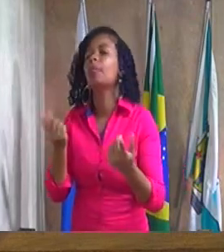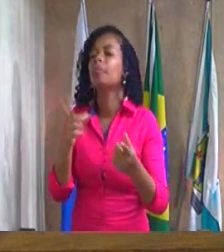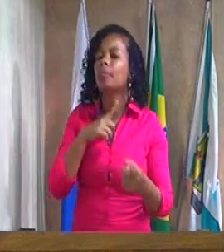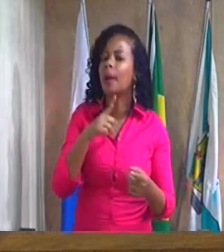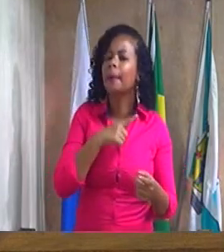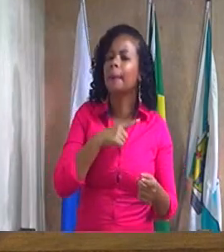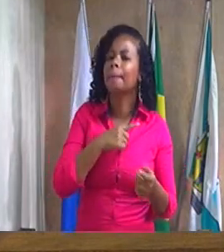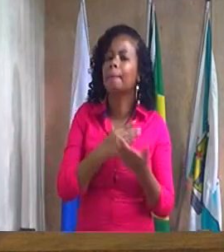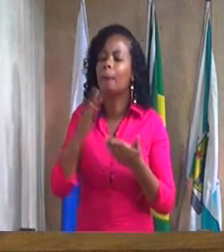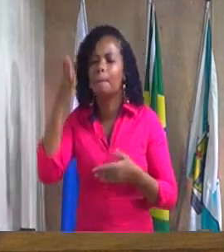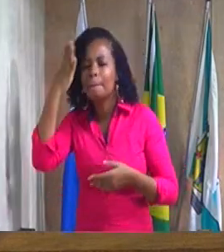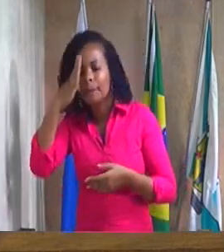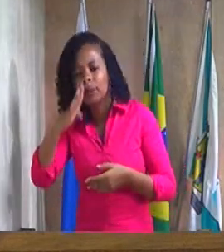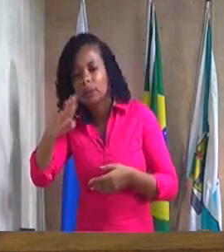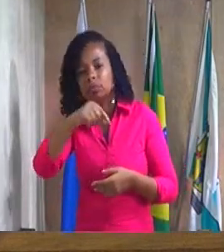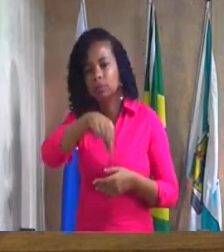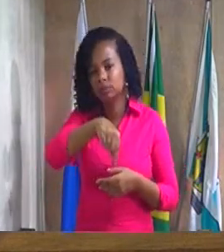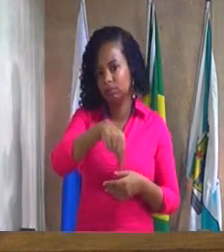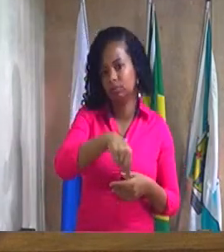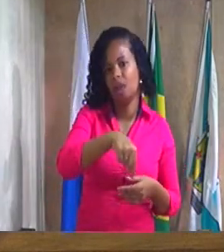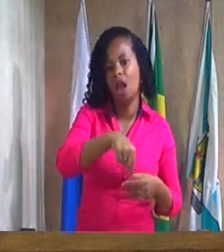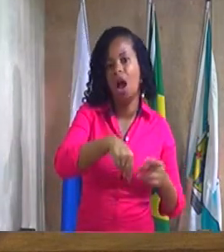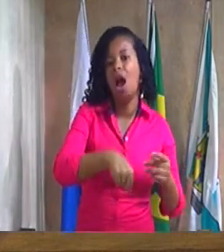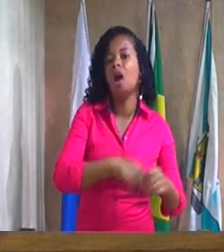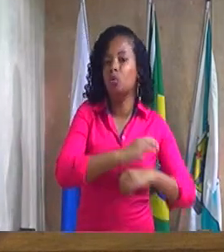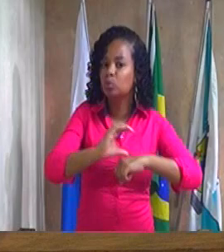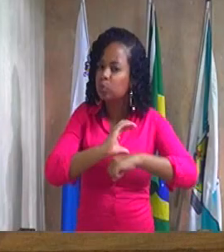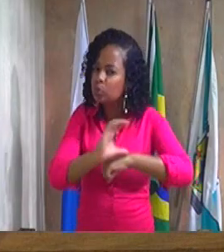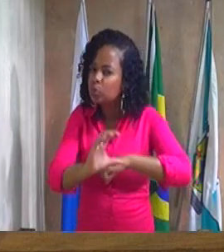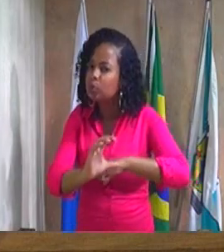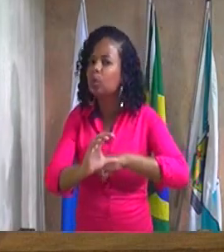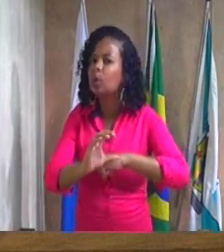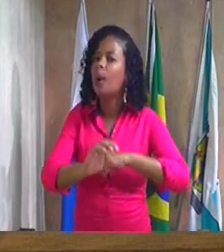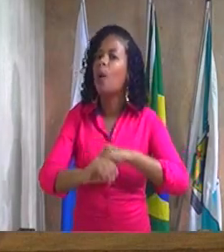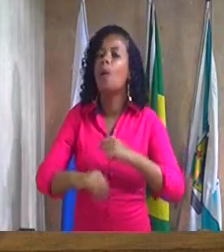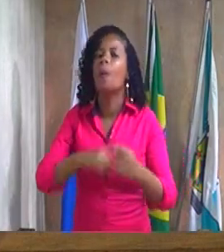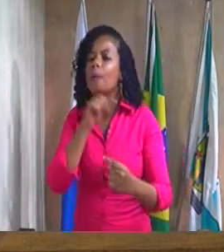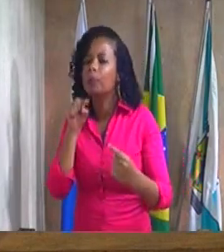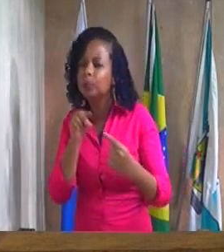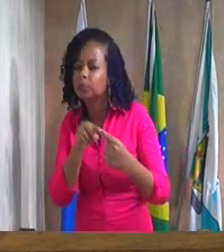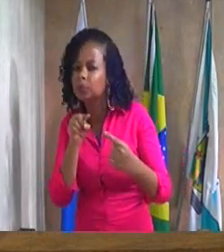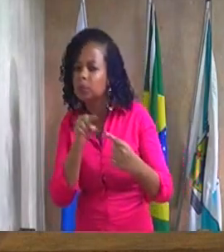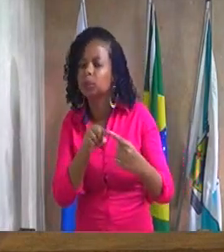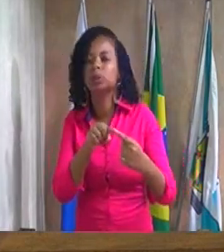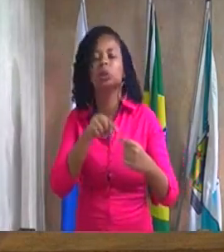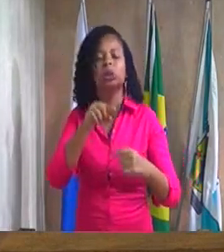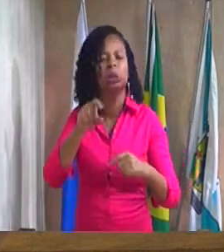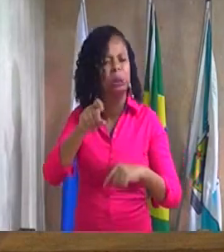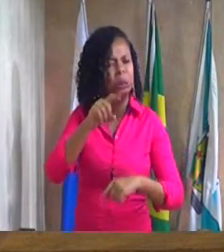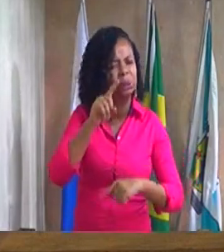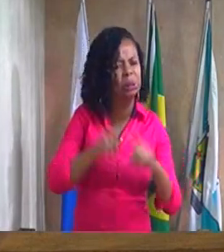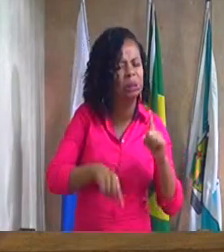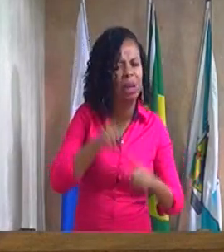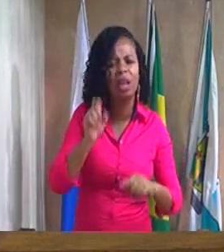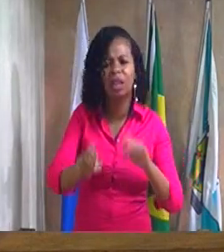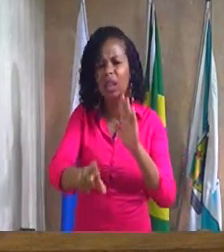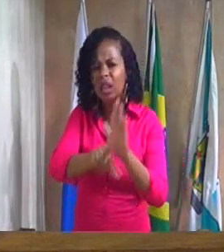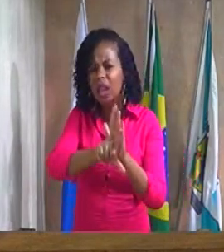princípios dessa Constituição são objetos de leis ordinárias, ou seja,